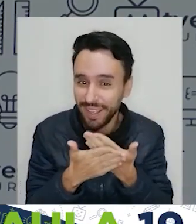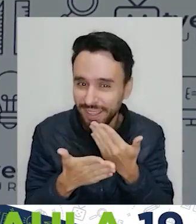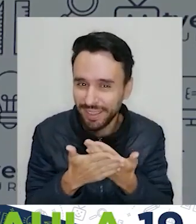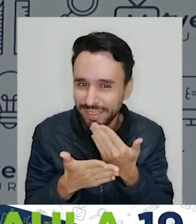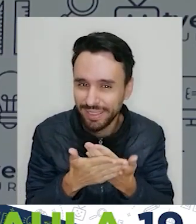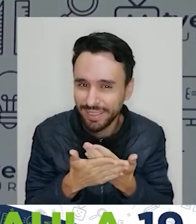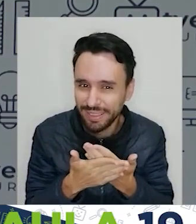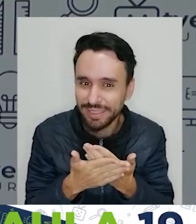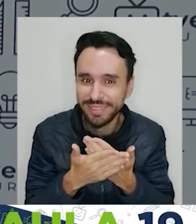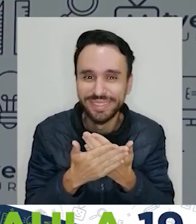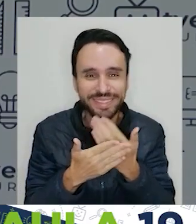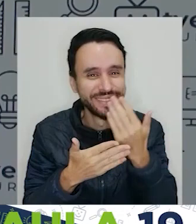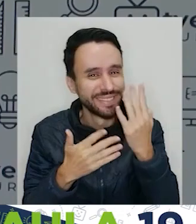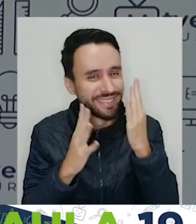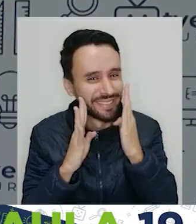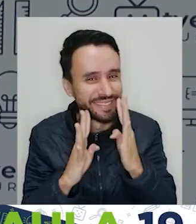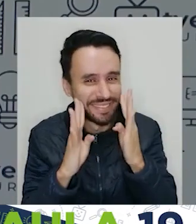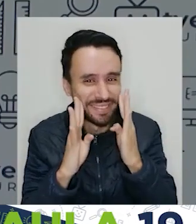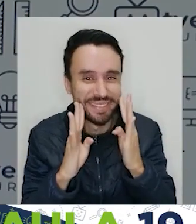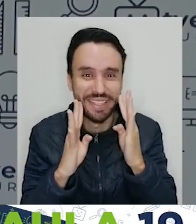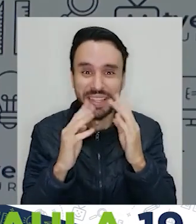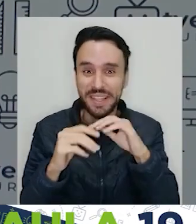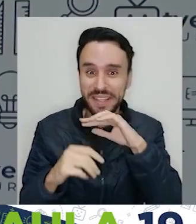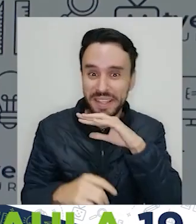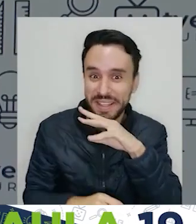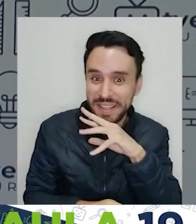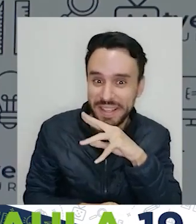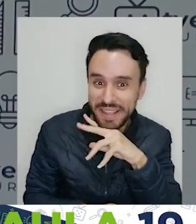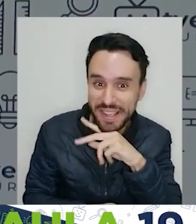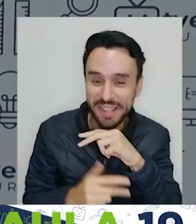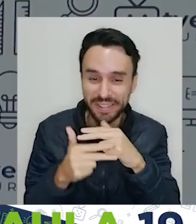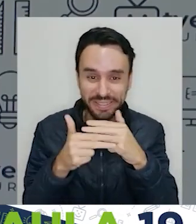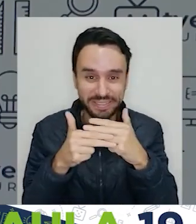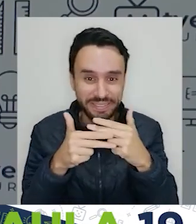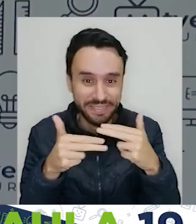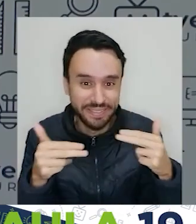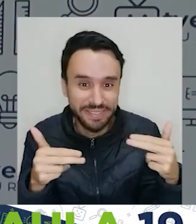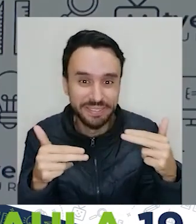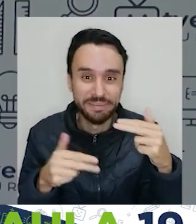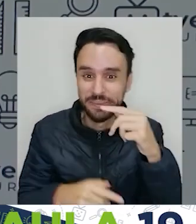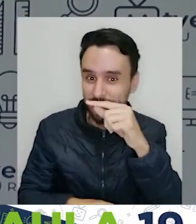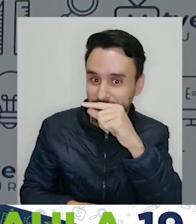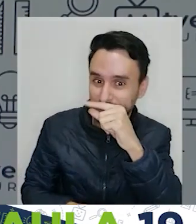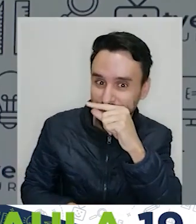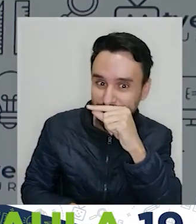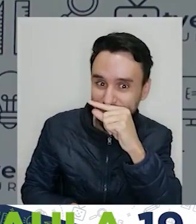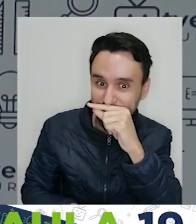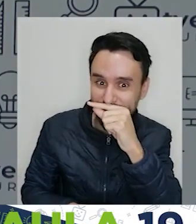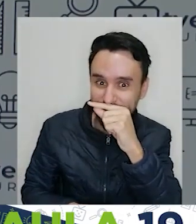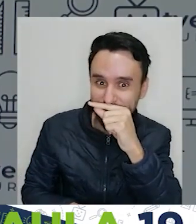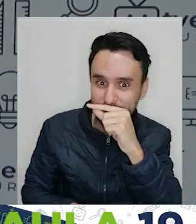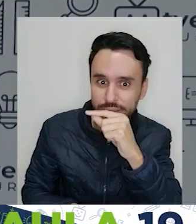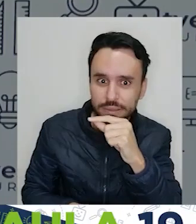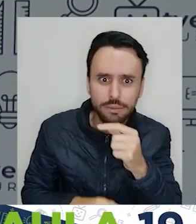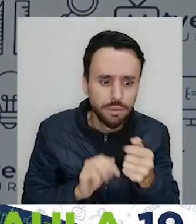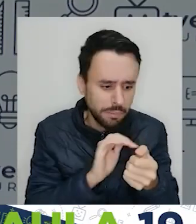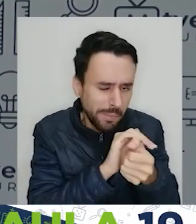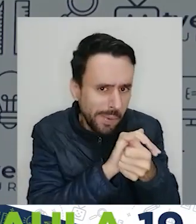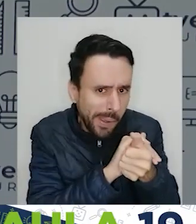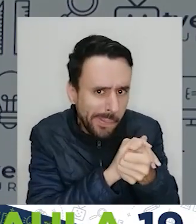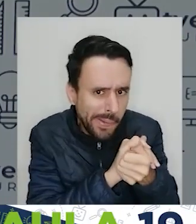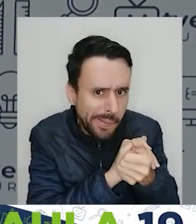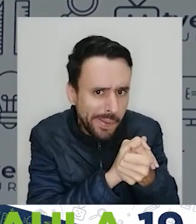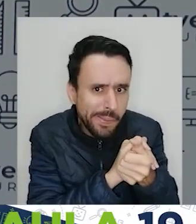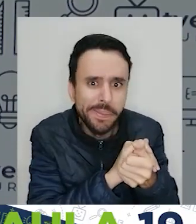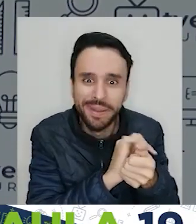foi muito divertida. Com animais, o passarinho que a gente gosta tanto, a tartaruga também. Até a